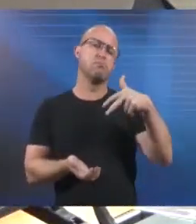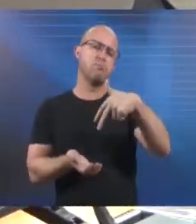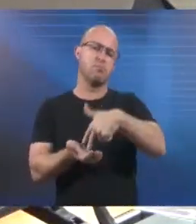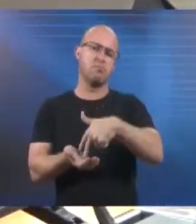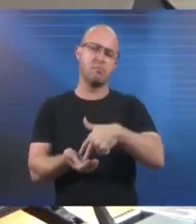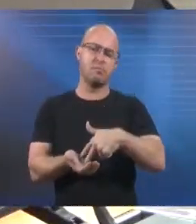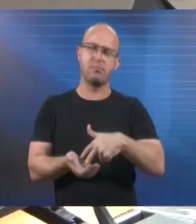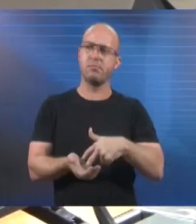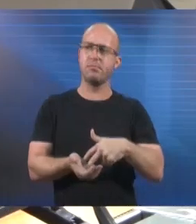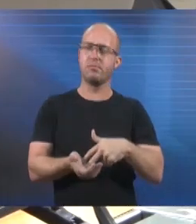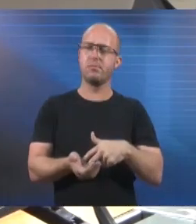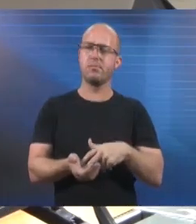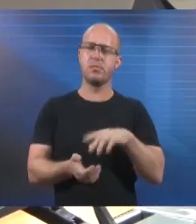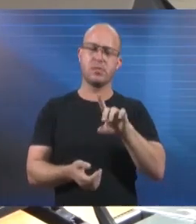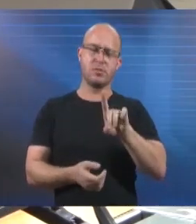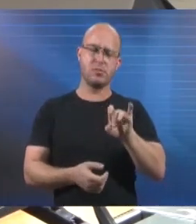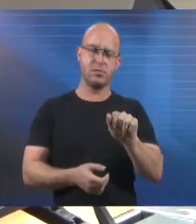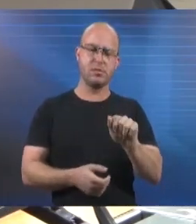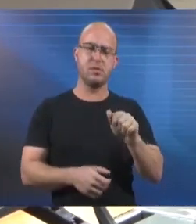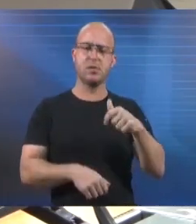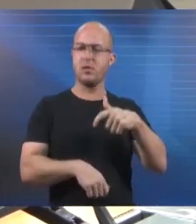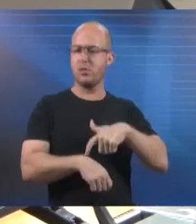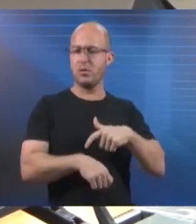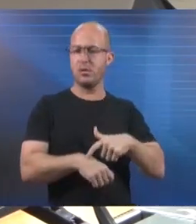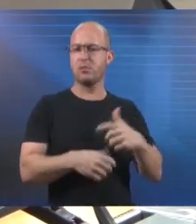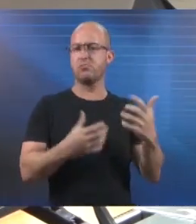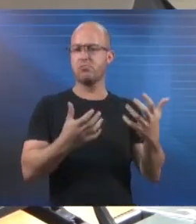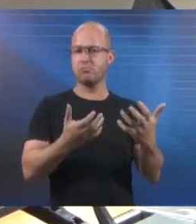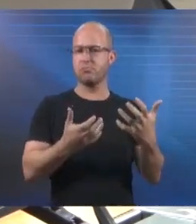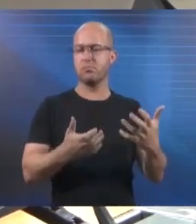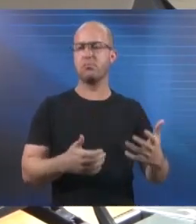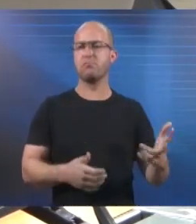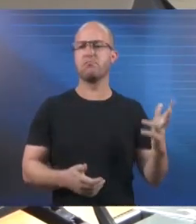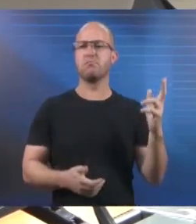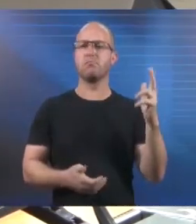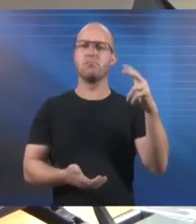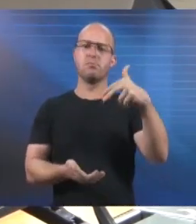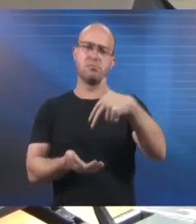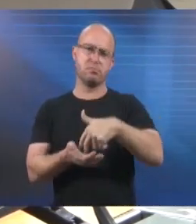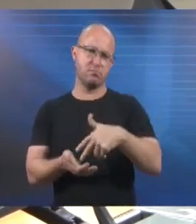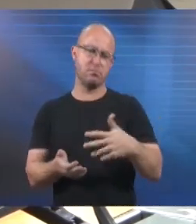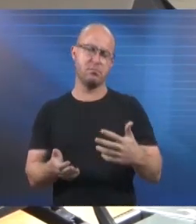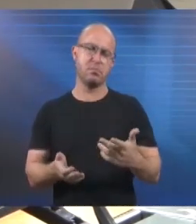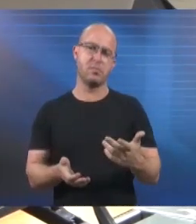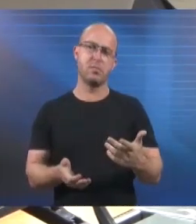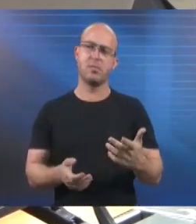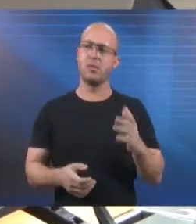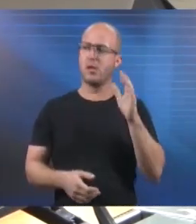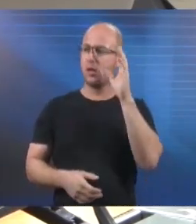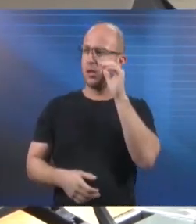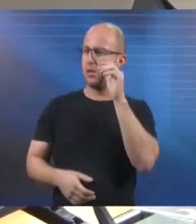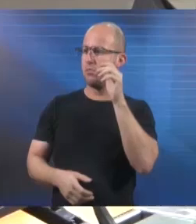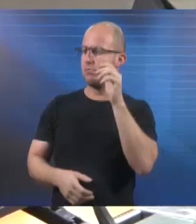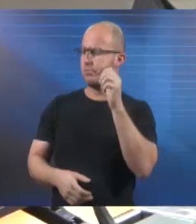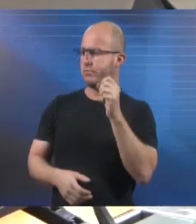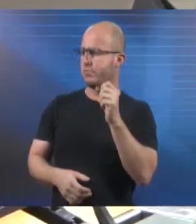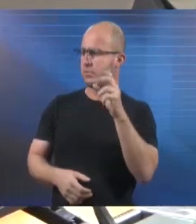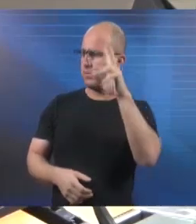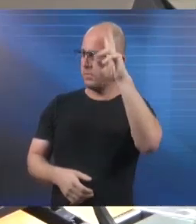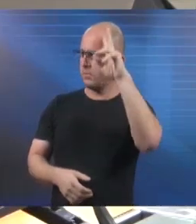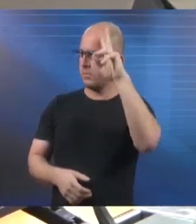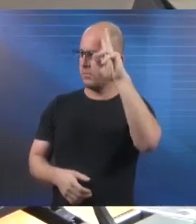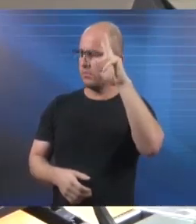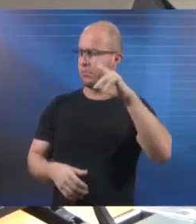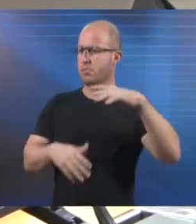aqui no dia e na hora que a gente quisesse ele viria para cá e curiosamente na segunda-feira